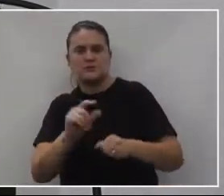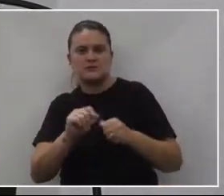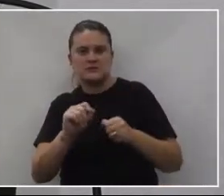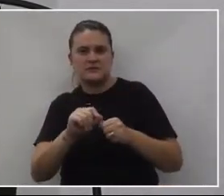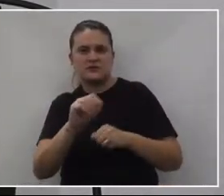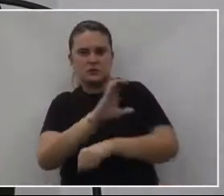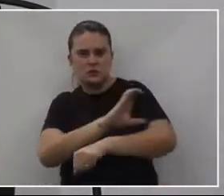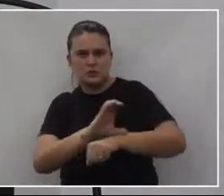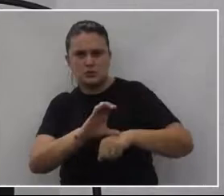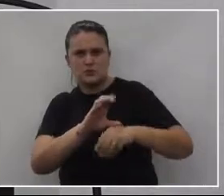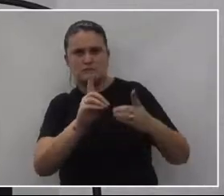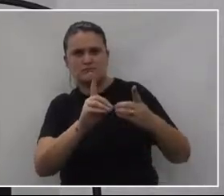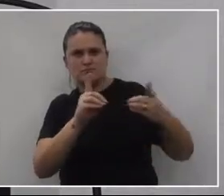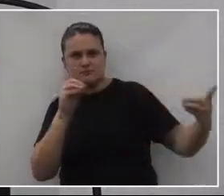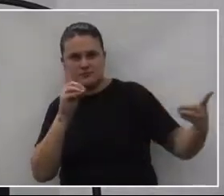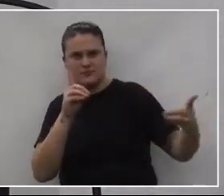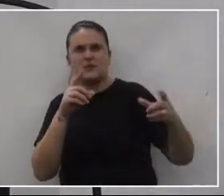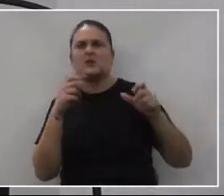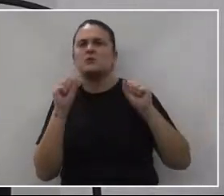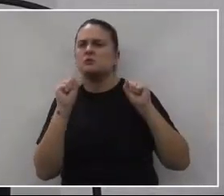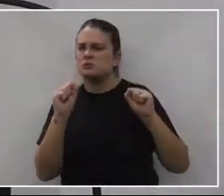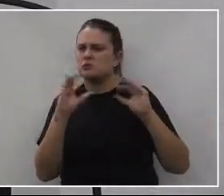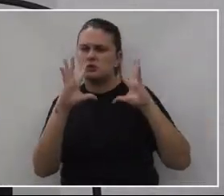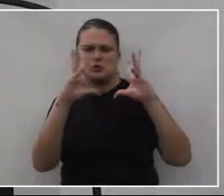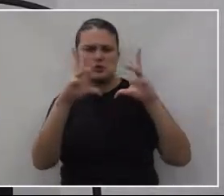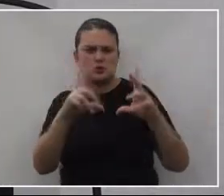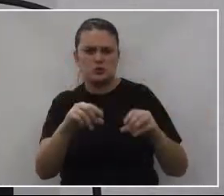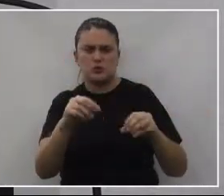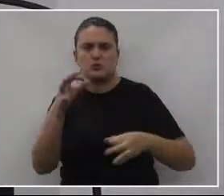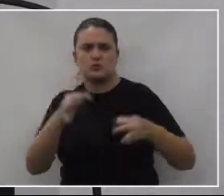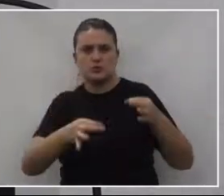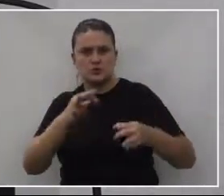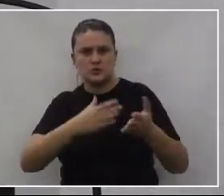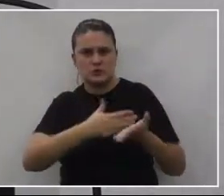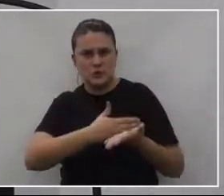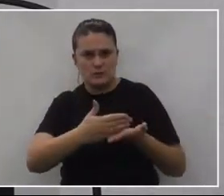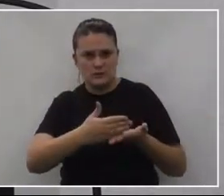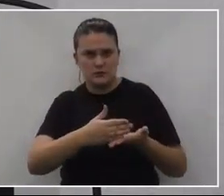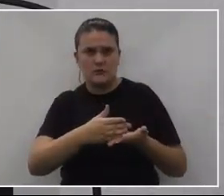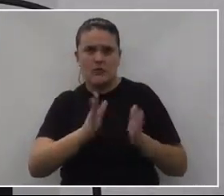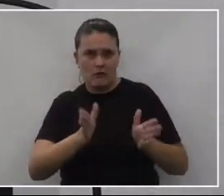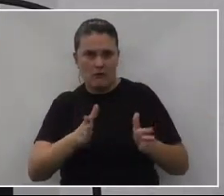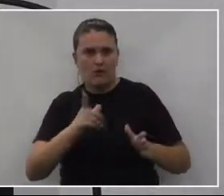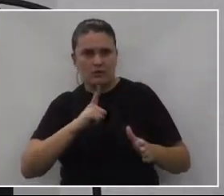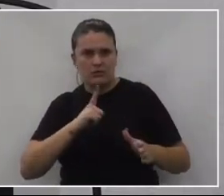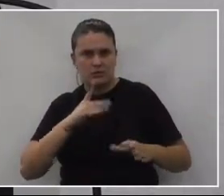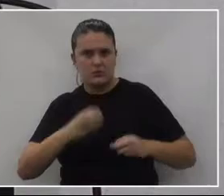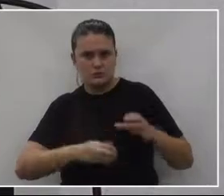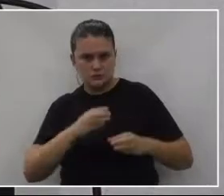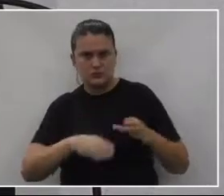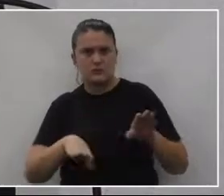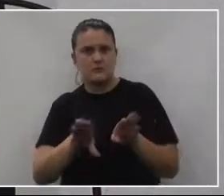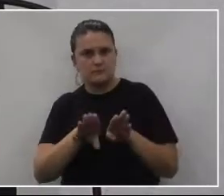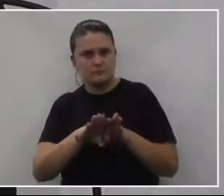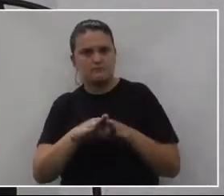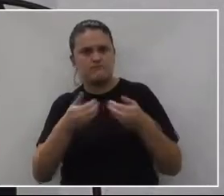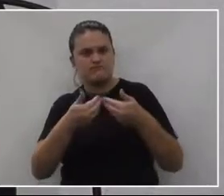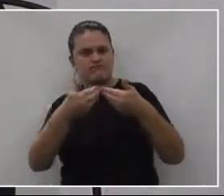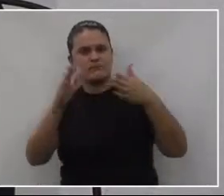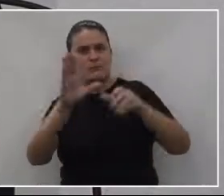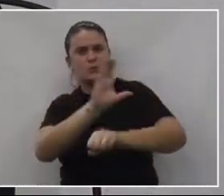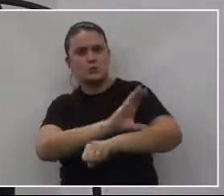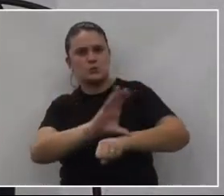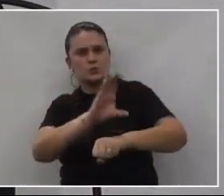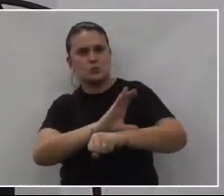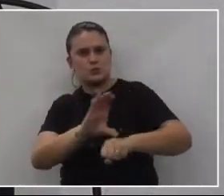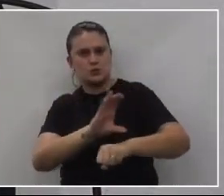EAD, que vai ser replicado para todos os juízes ingressando já do concurso em andamento, e vai ser aberto também esse curso para inscrição dos